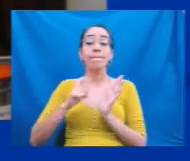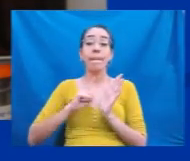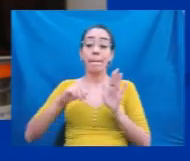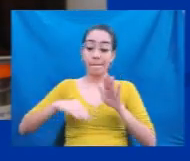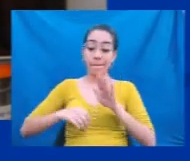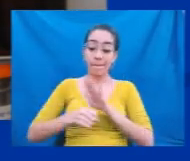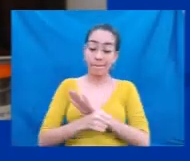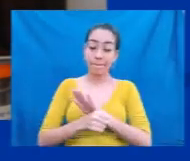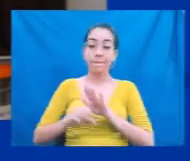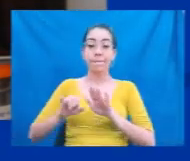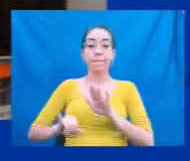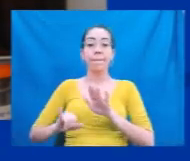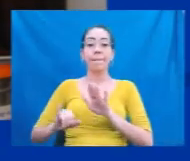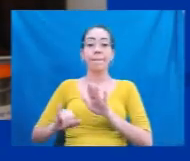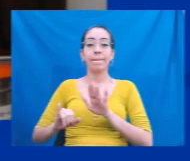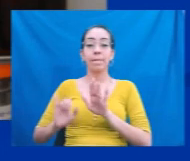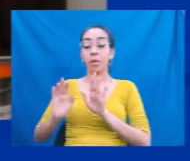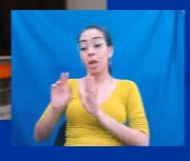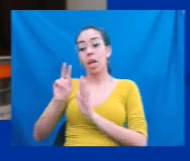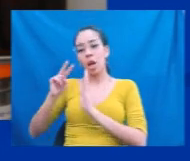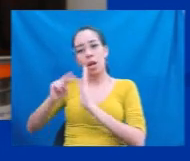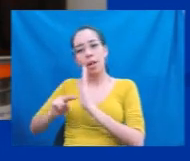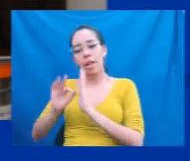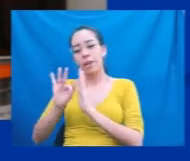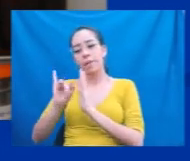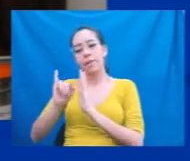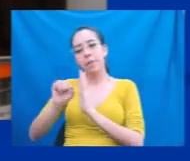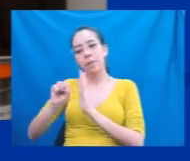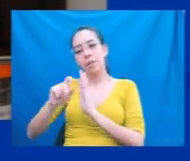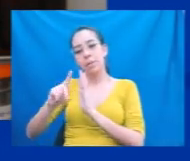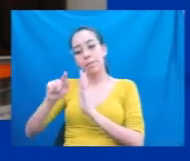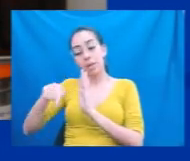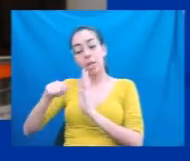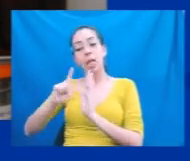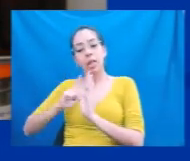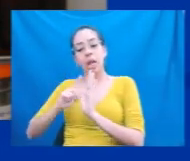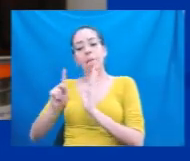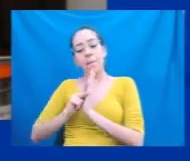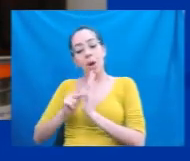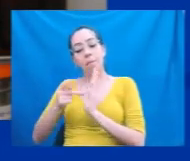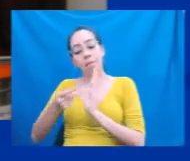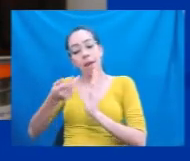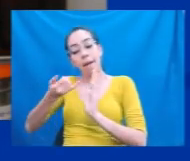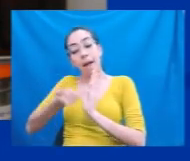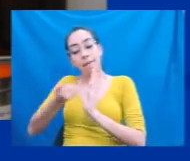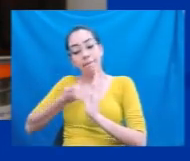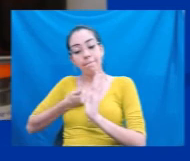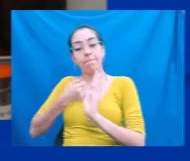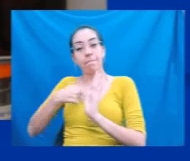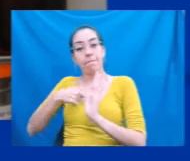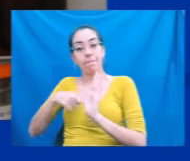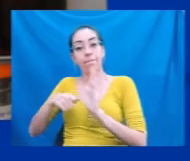geladeira produtos que têm essa especificidade, que eu vou ler lá na FISP, que eles têm que ser armazenados a baixa temperatura. Né? Então,